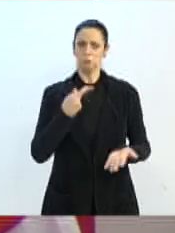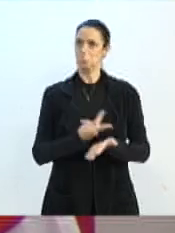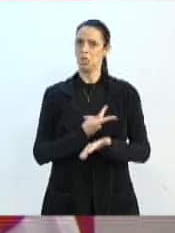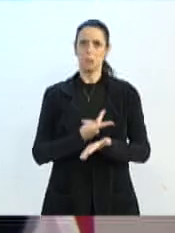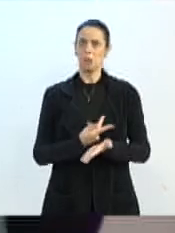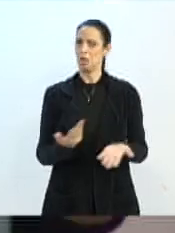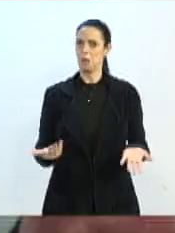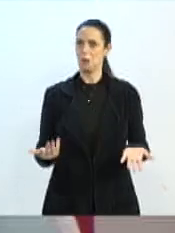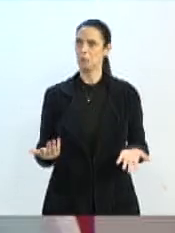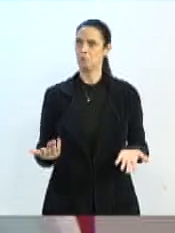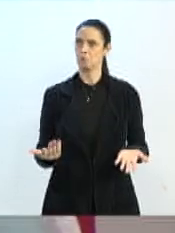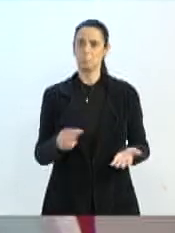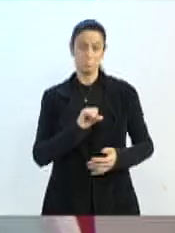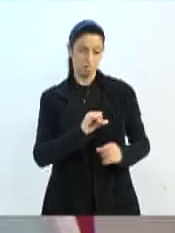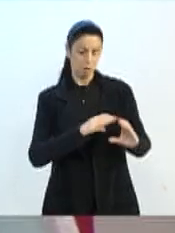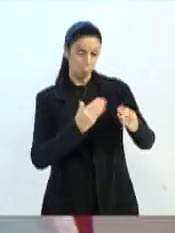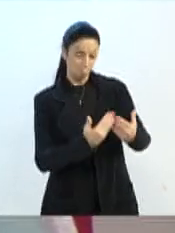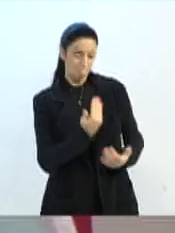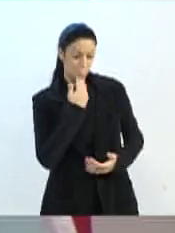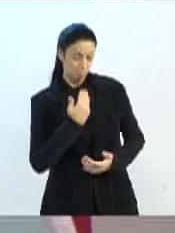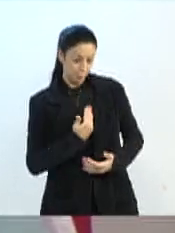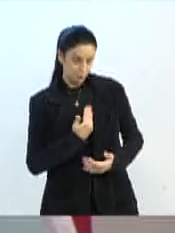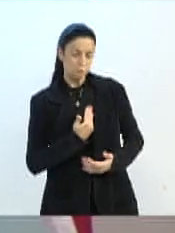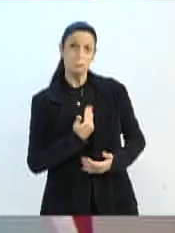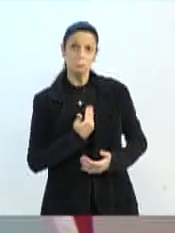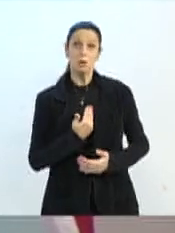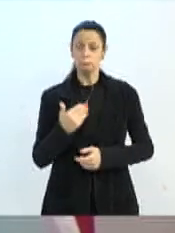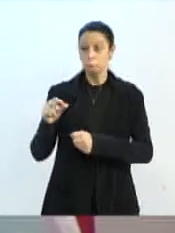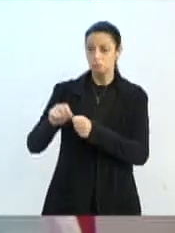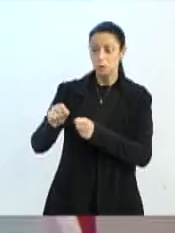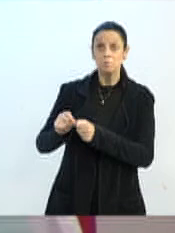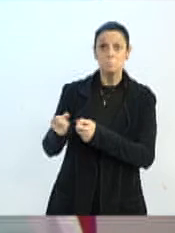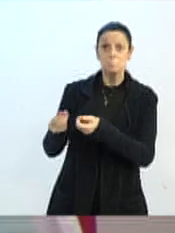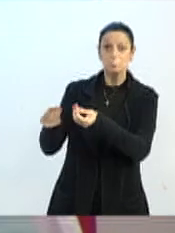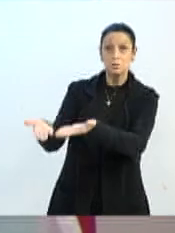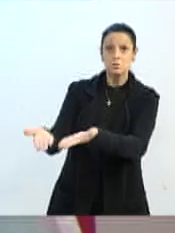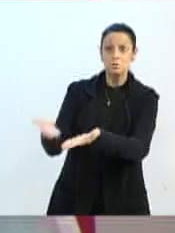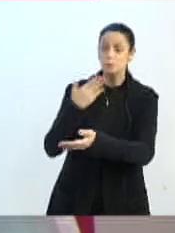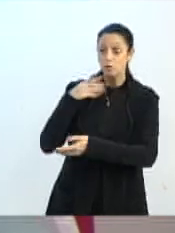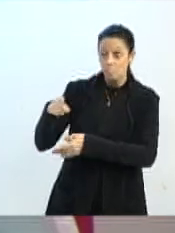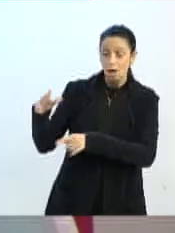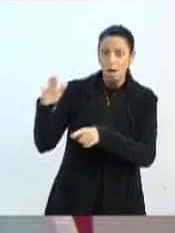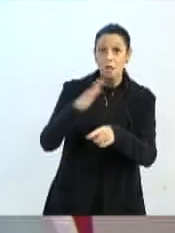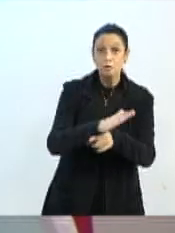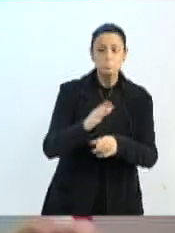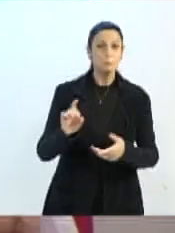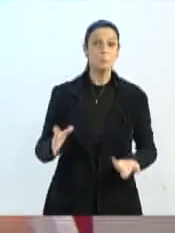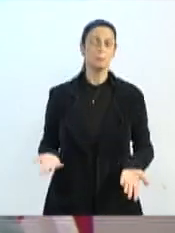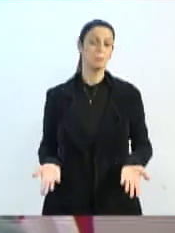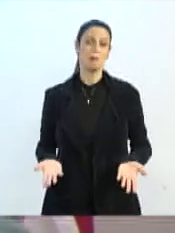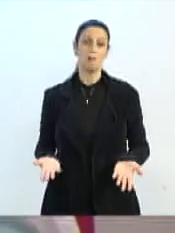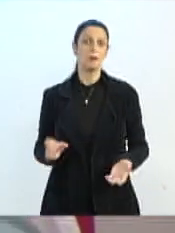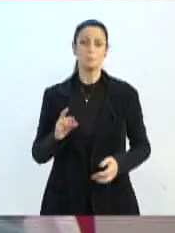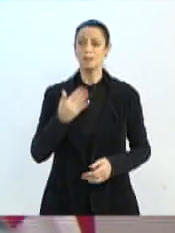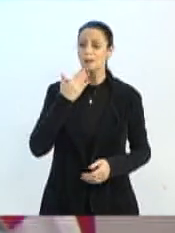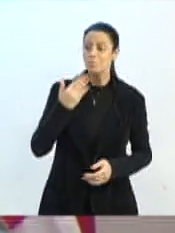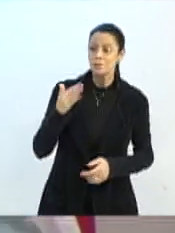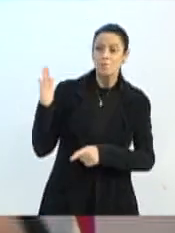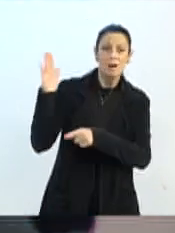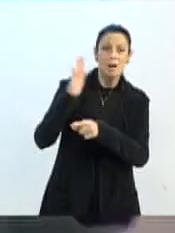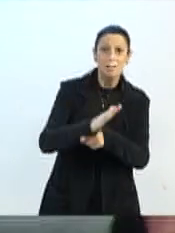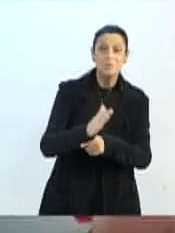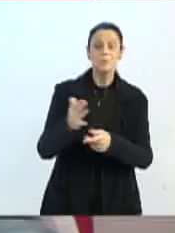também atender a solicitação da comunidade e solicitar ajuda, né? Que isso é uma forma de a gente estar pedindo para